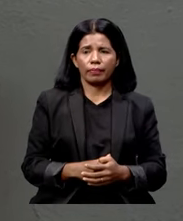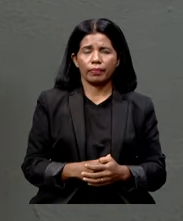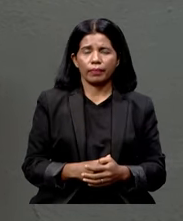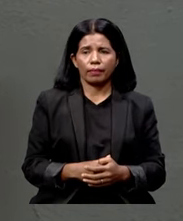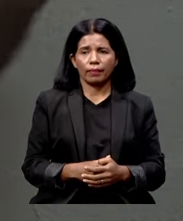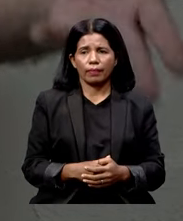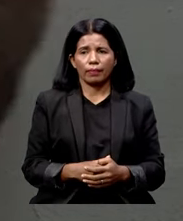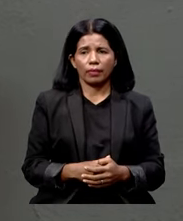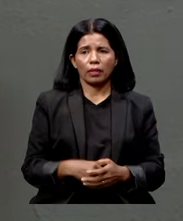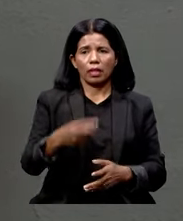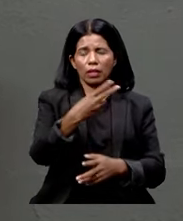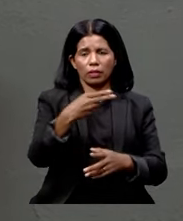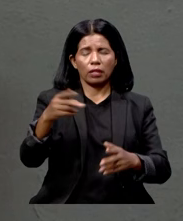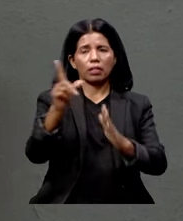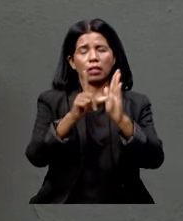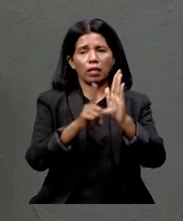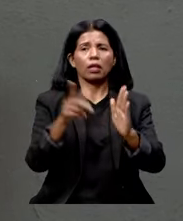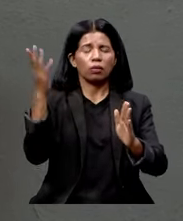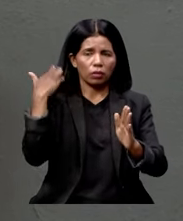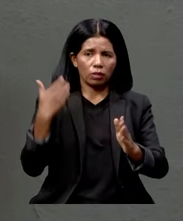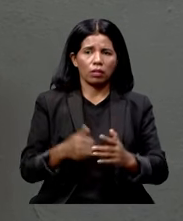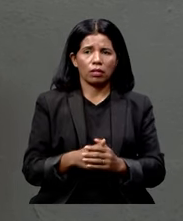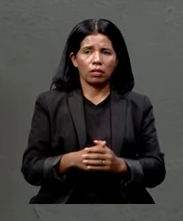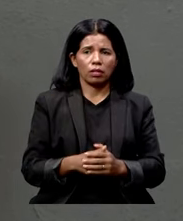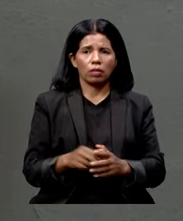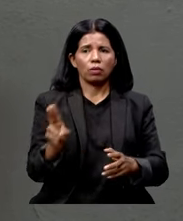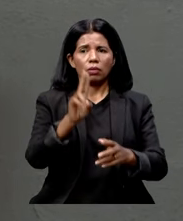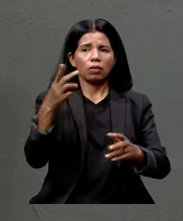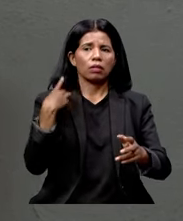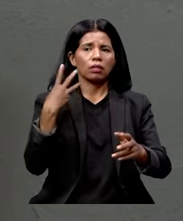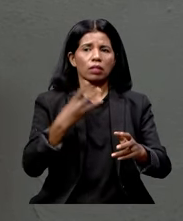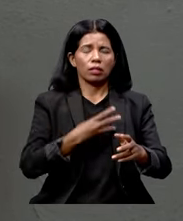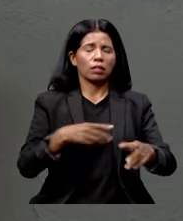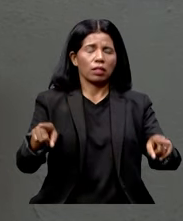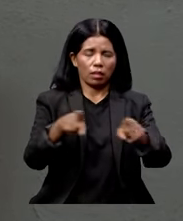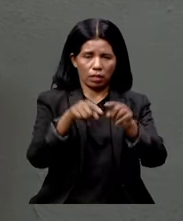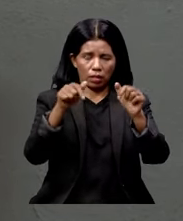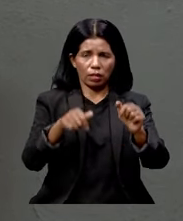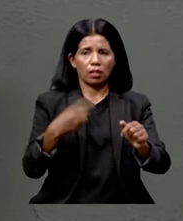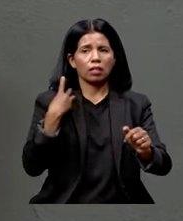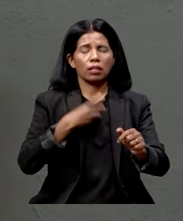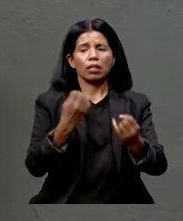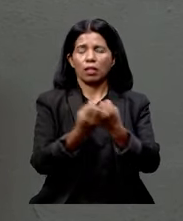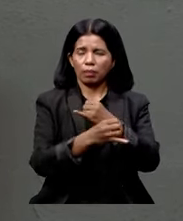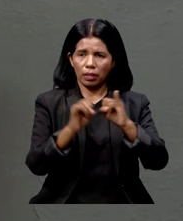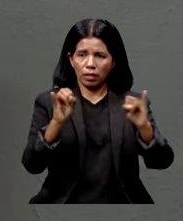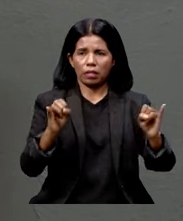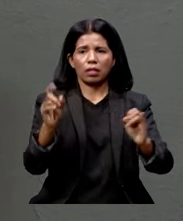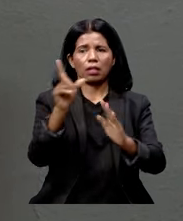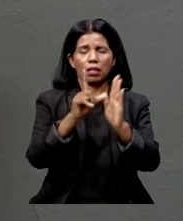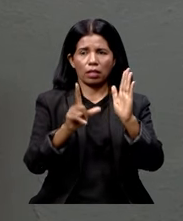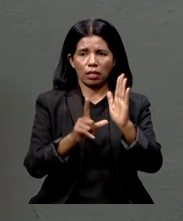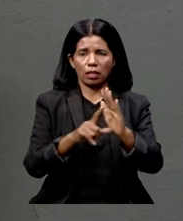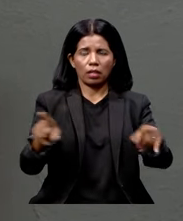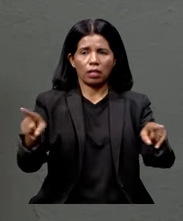Ni Indonesia ni lei ulu. Ulu aplika ita kwaru ita sei provincia, loskala. Kwaru ita ukuan, lei ni transforma sa